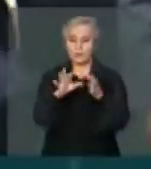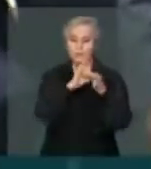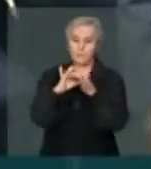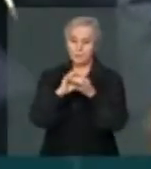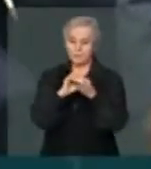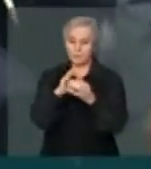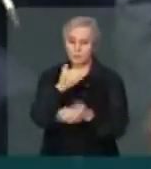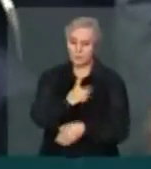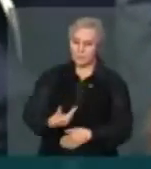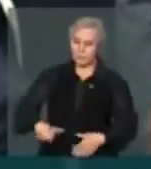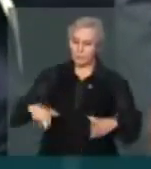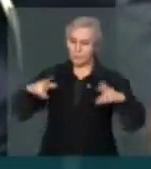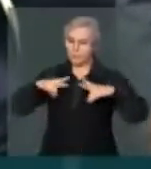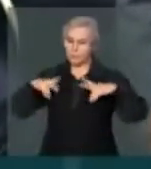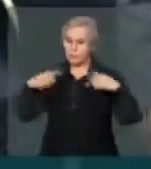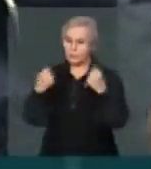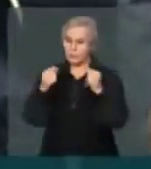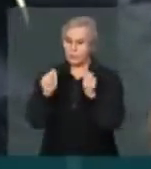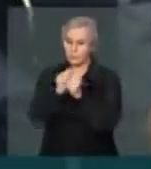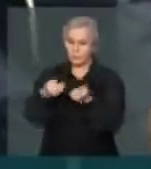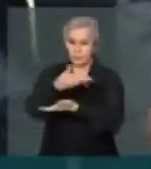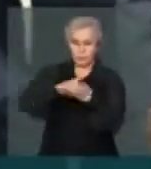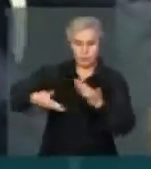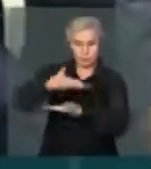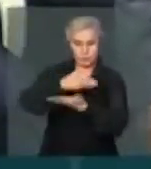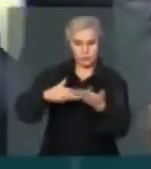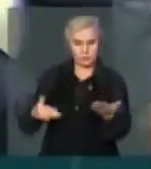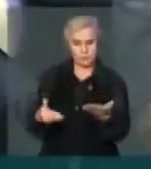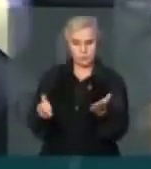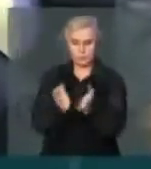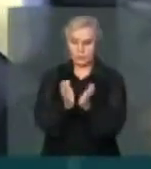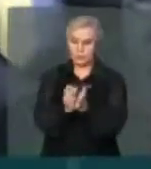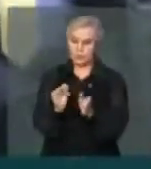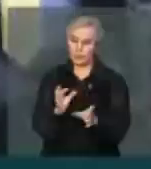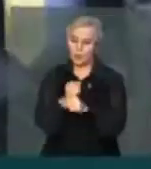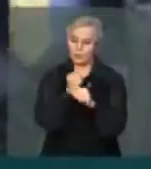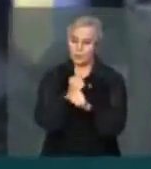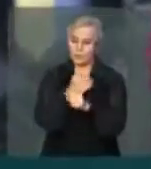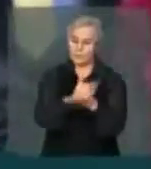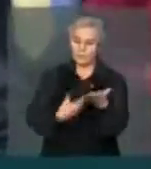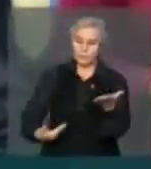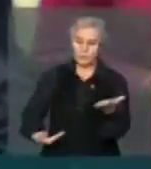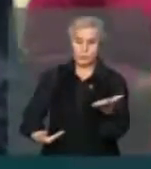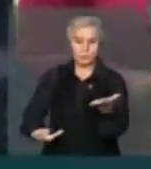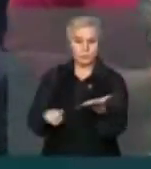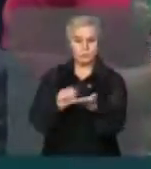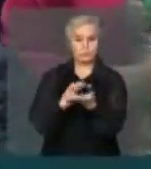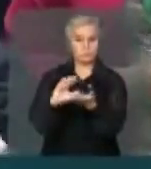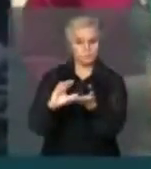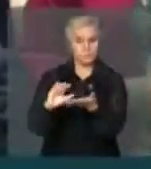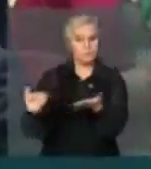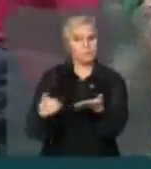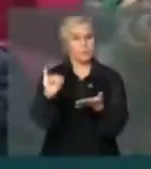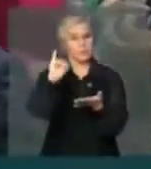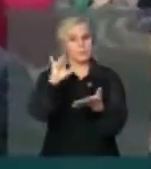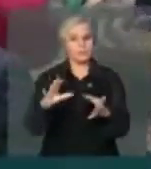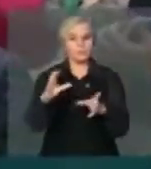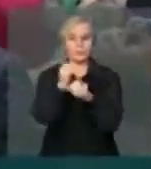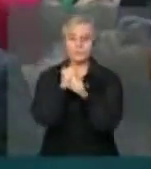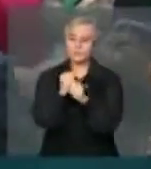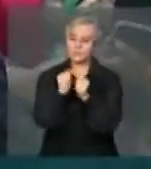exige necessariamente uma contrapartida por parte do orçamento público. Então é importante que o conjunto